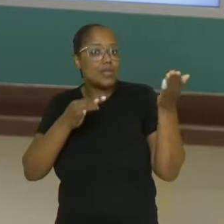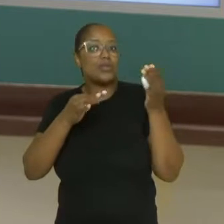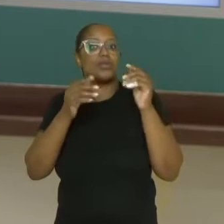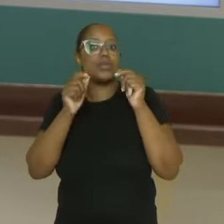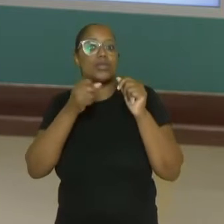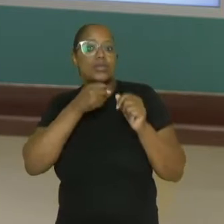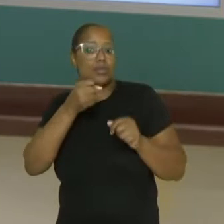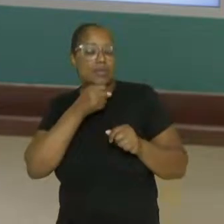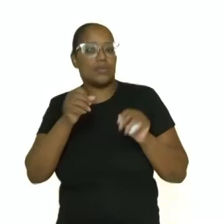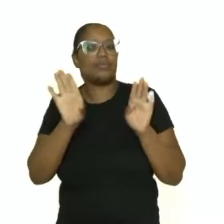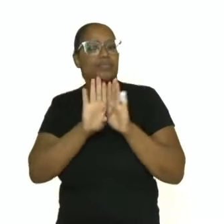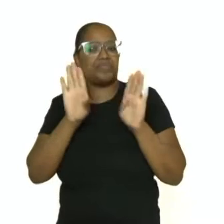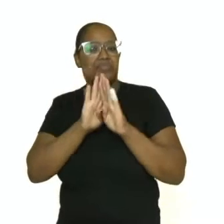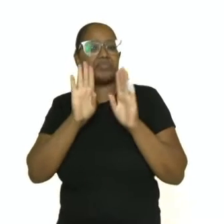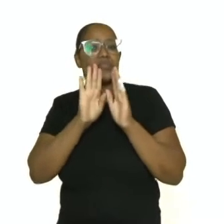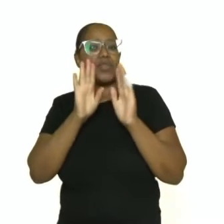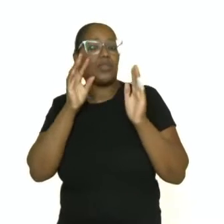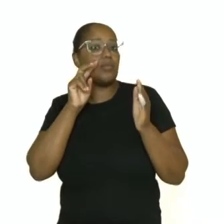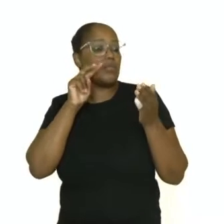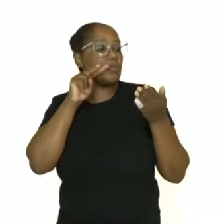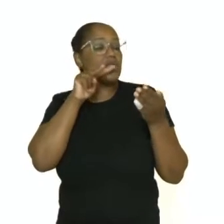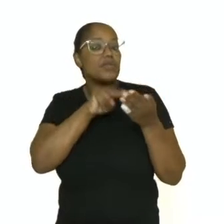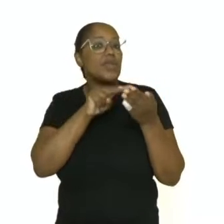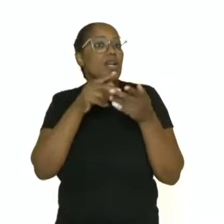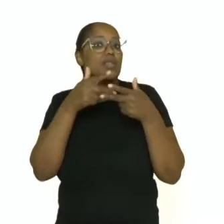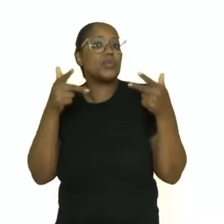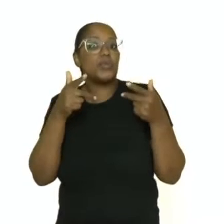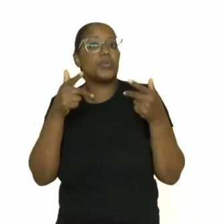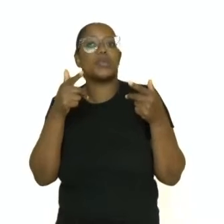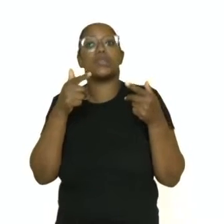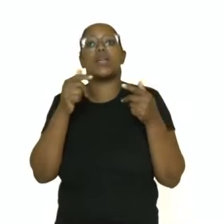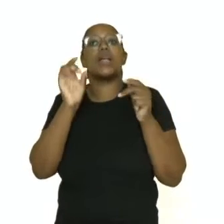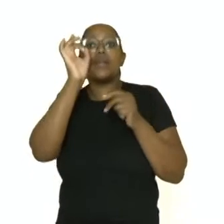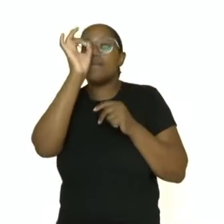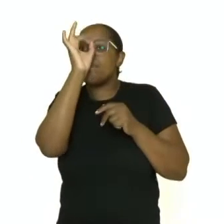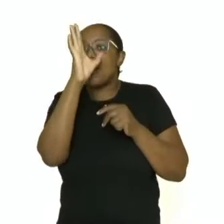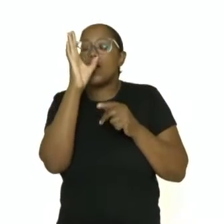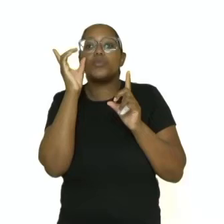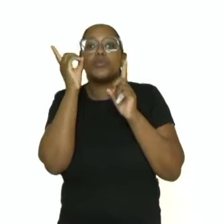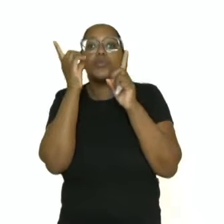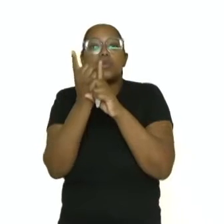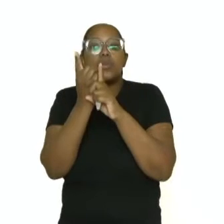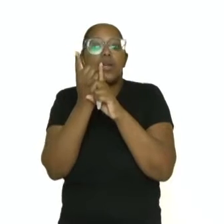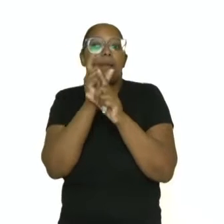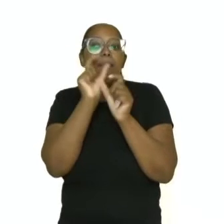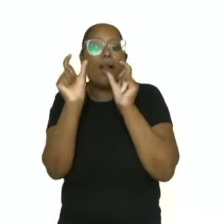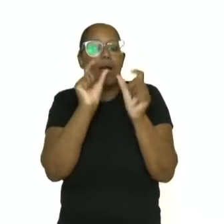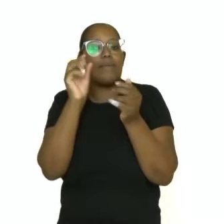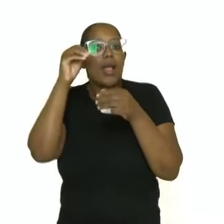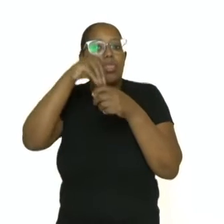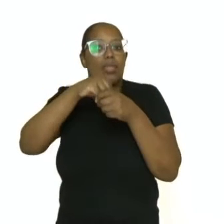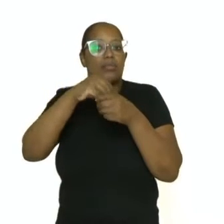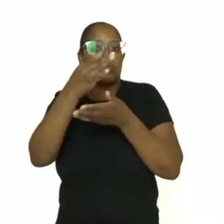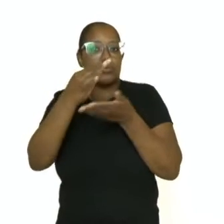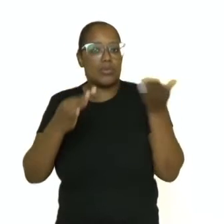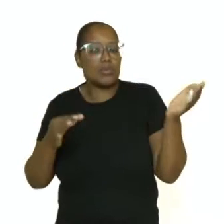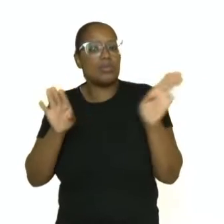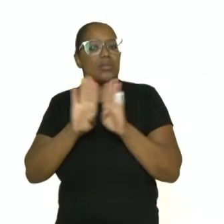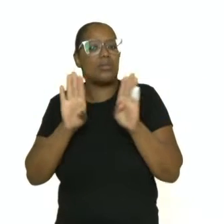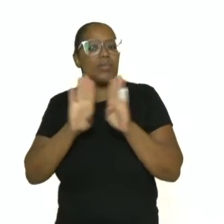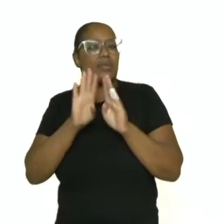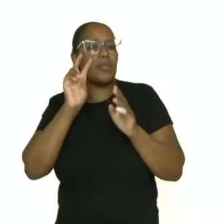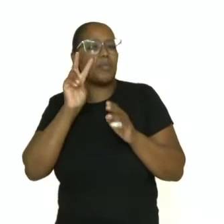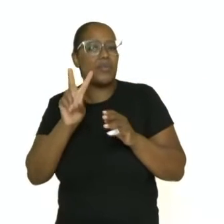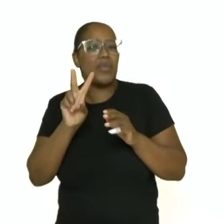Também identificaremos informações explícitas, aquelas de fácil localização dentro do texto. Vamos identificar o